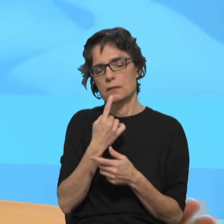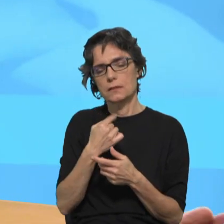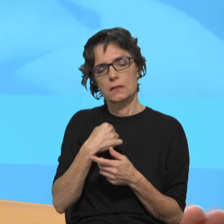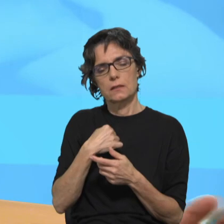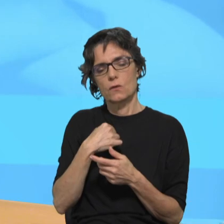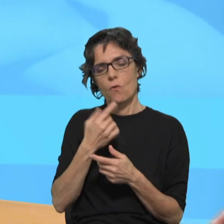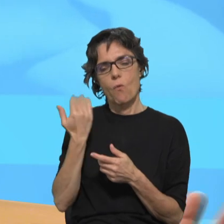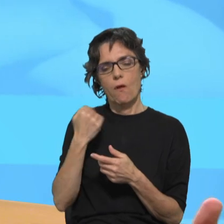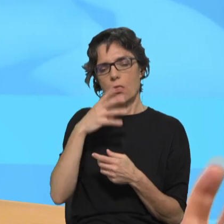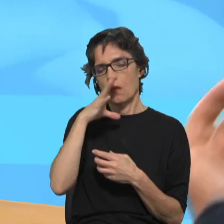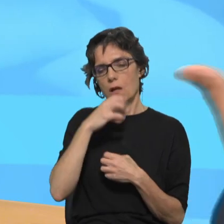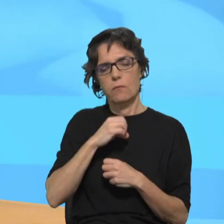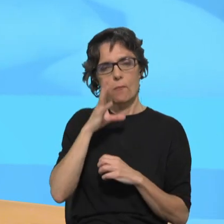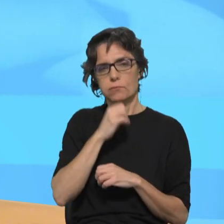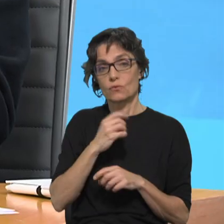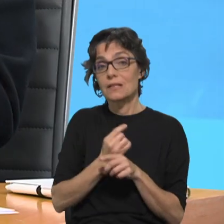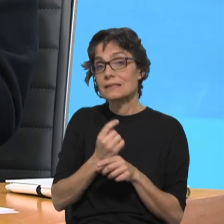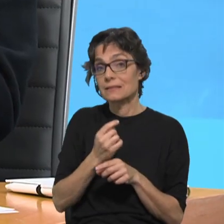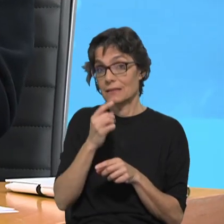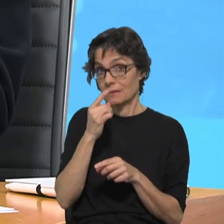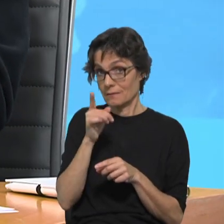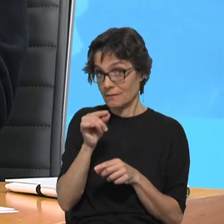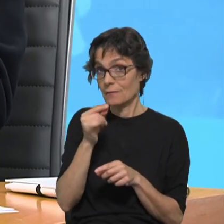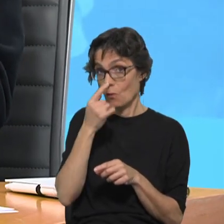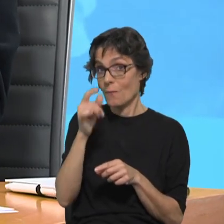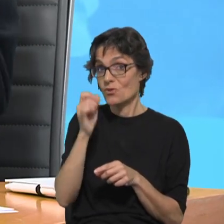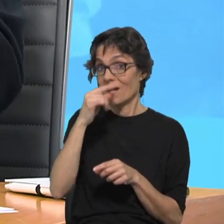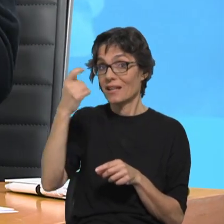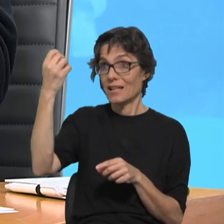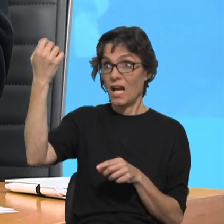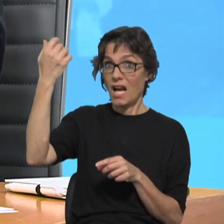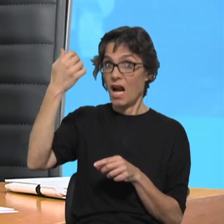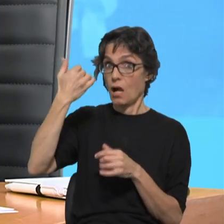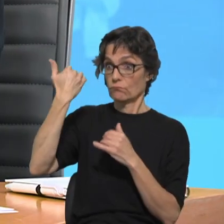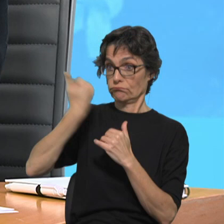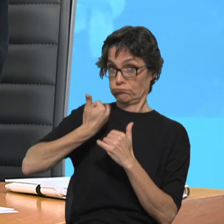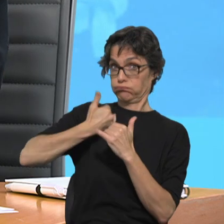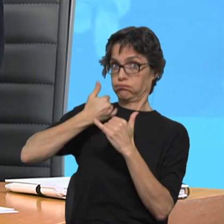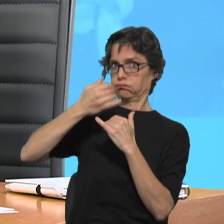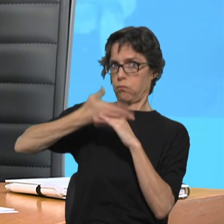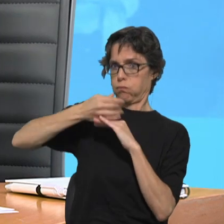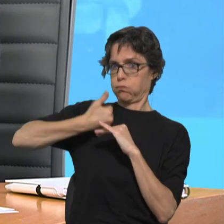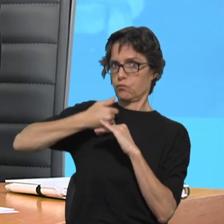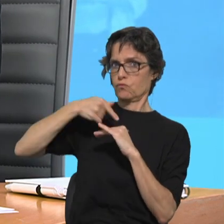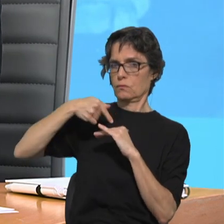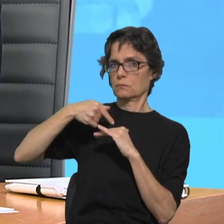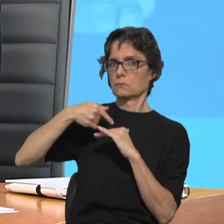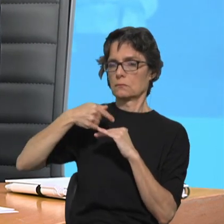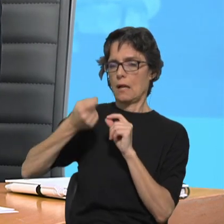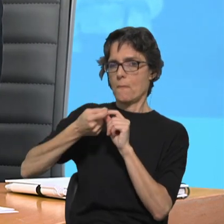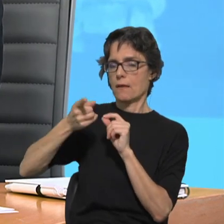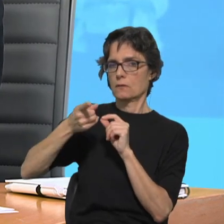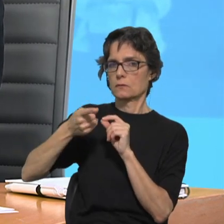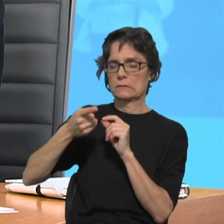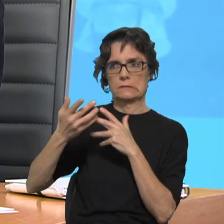se a pessoa abusada é uma pessoa muito próxima da criança, ela tem que ter alguma capacidade para poder